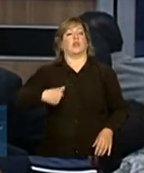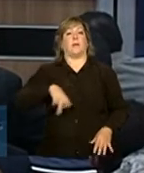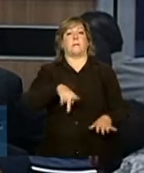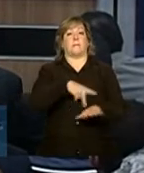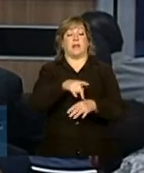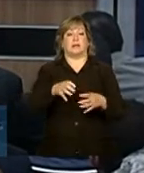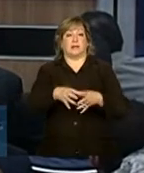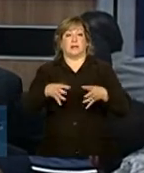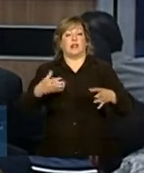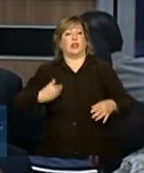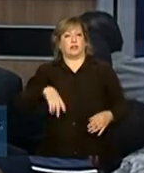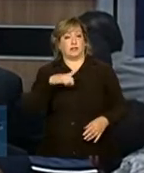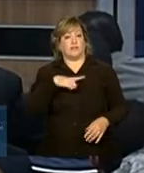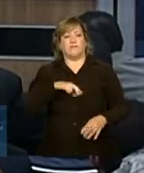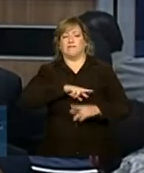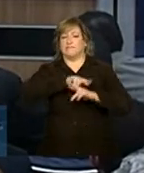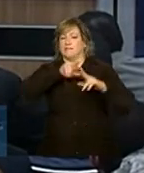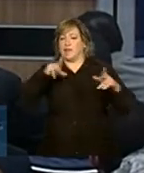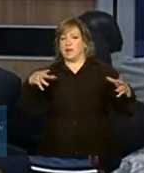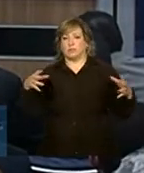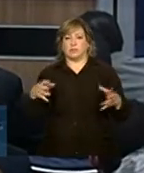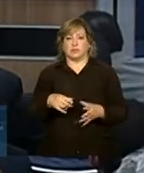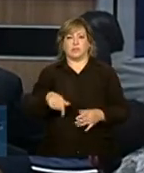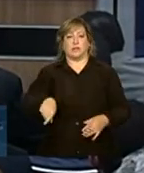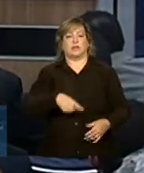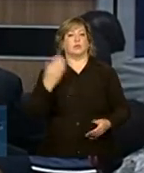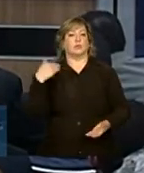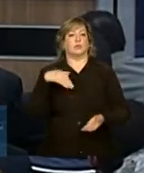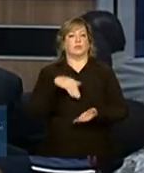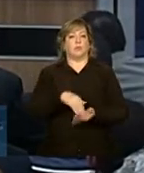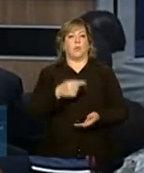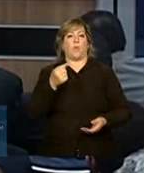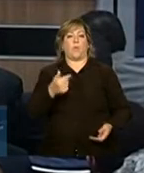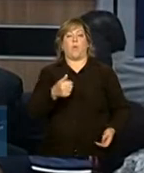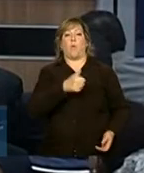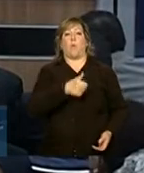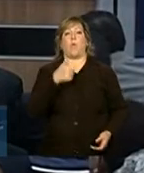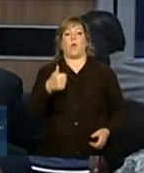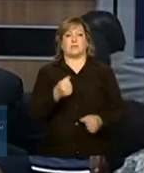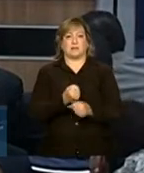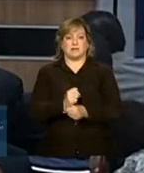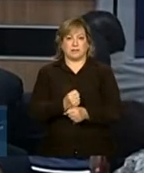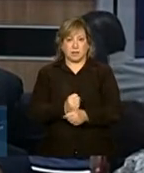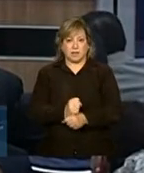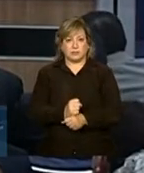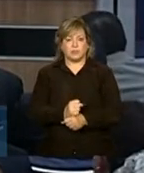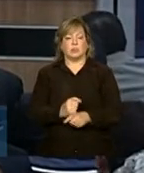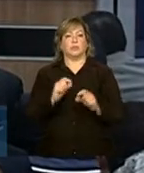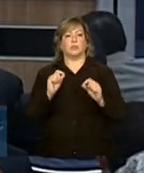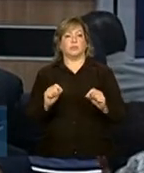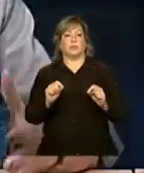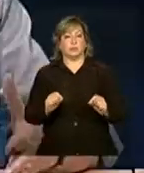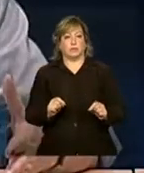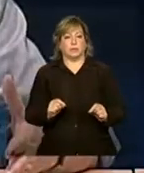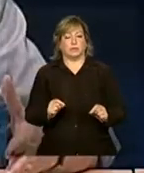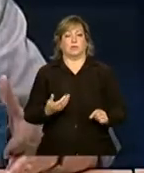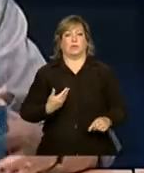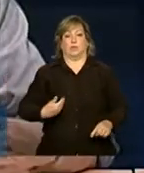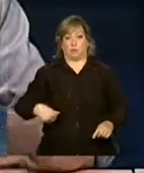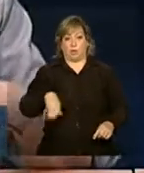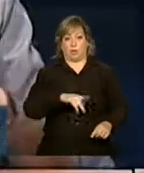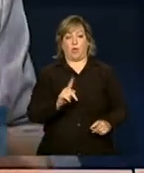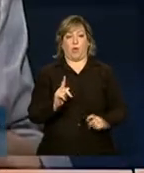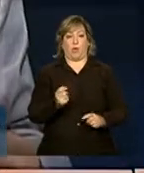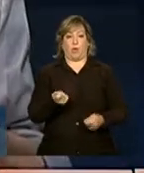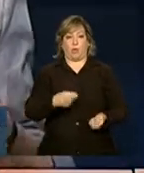país crescer nós tivemos vários movimentos nesses últimos quase agora 11 anos em que não só a